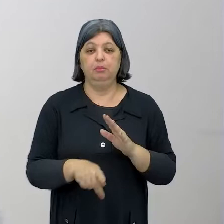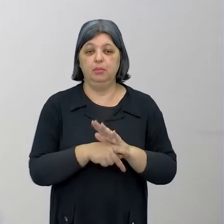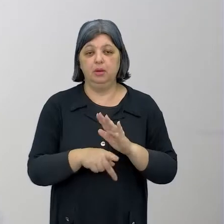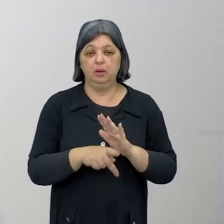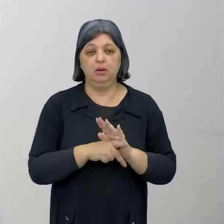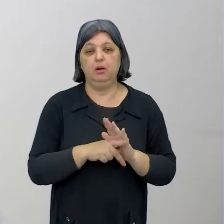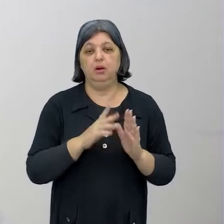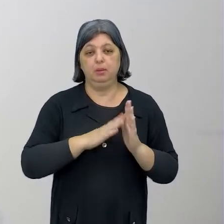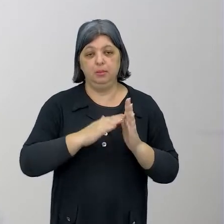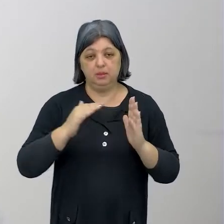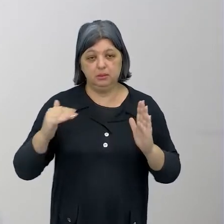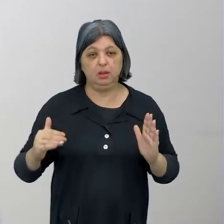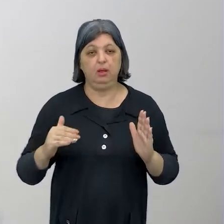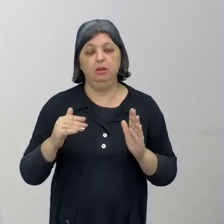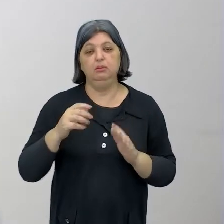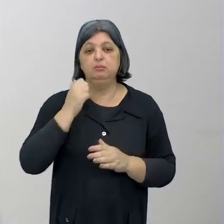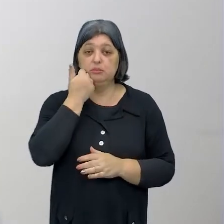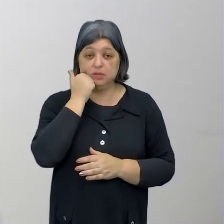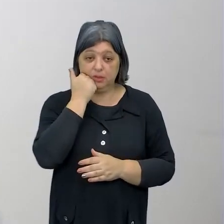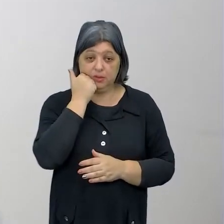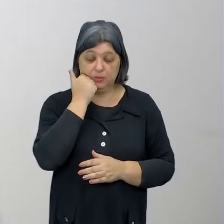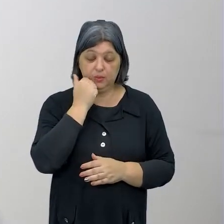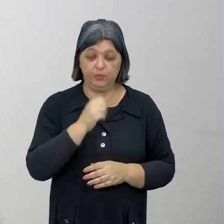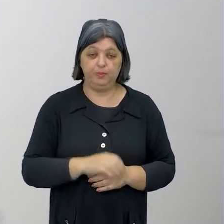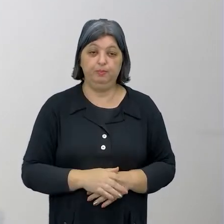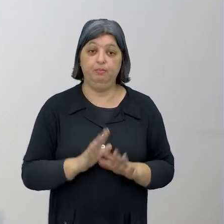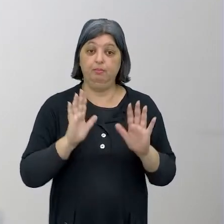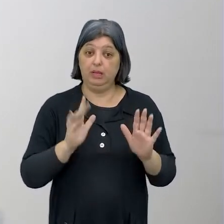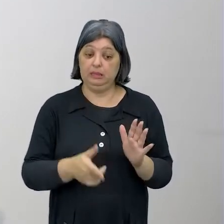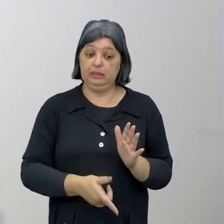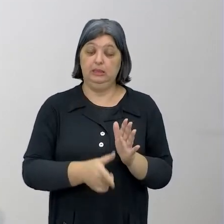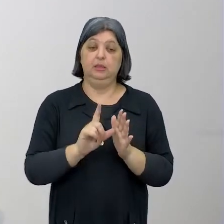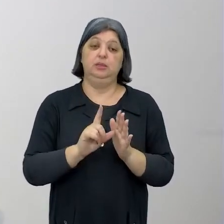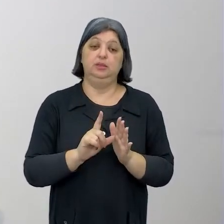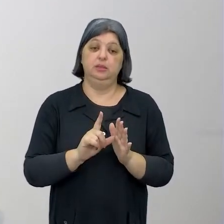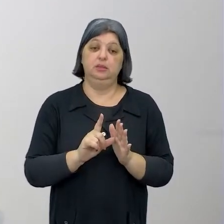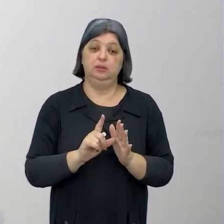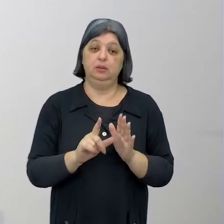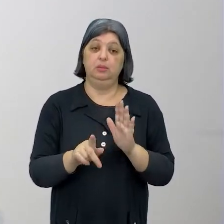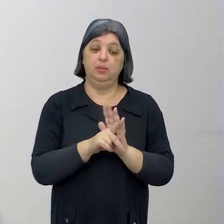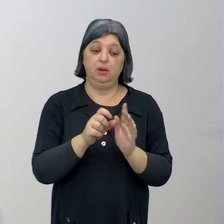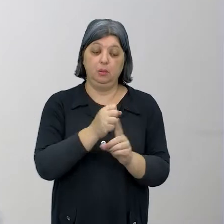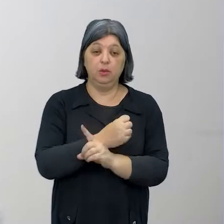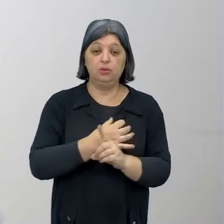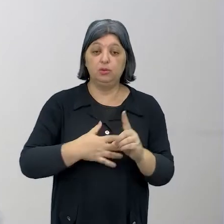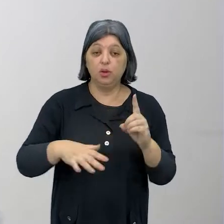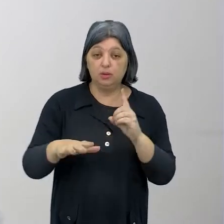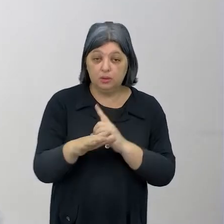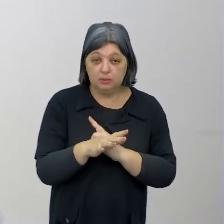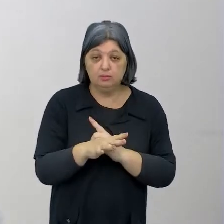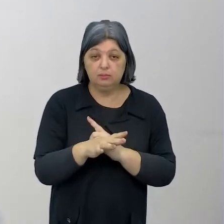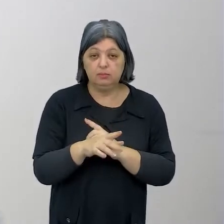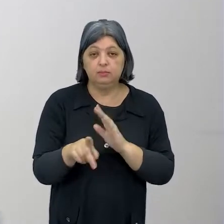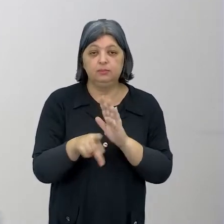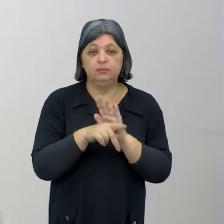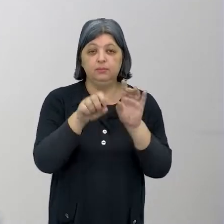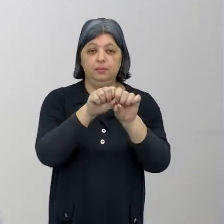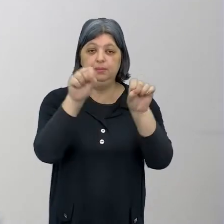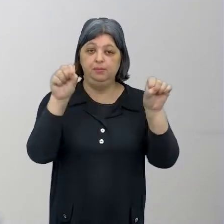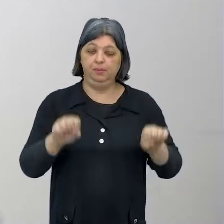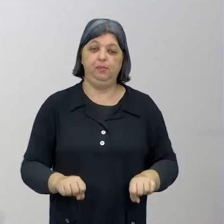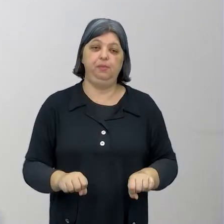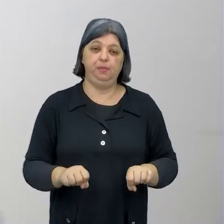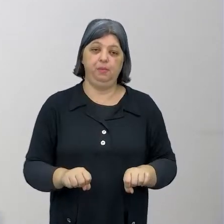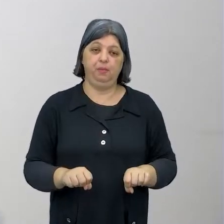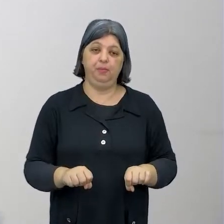estético, científico, se antes de tudo, essa sociedade, esse sistema, não